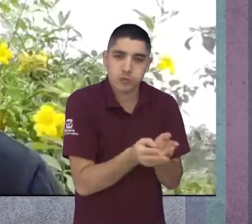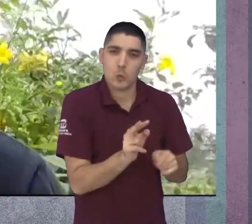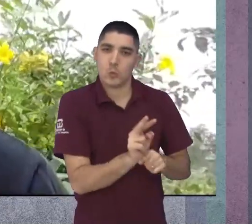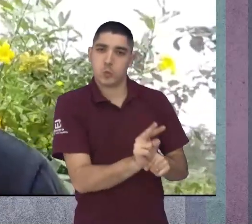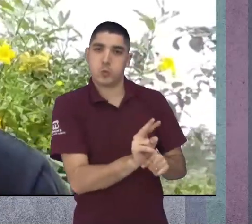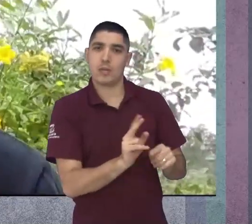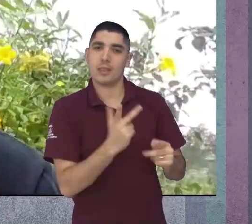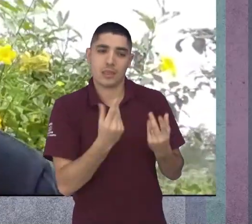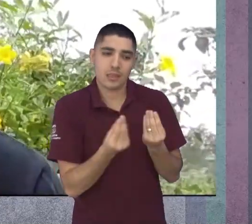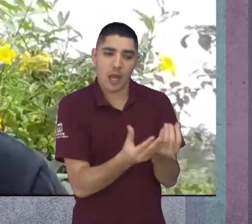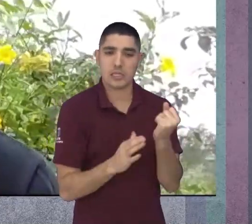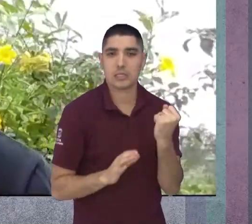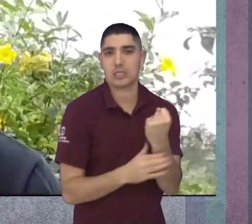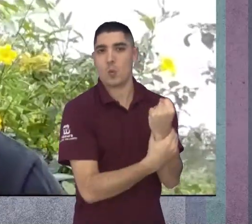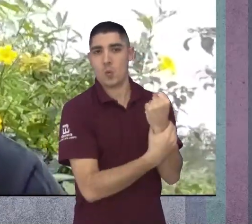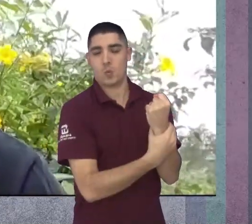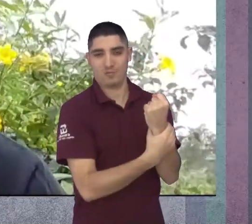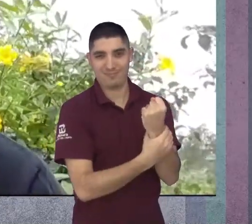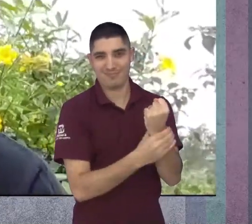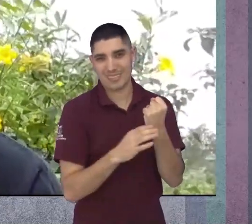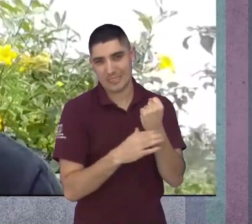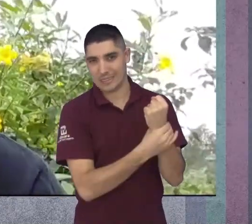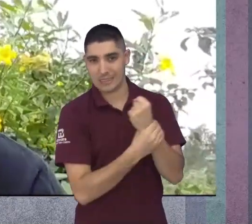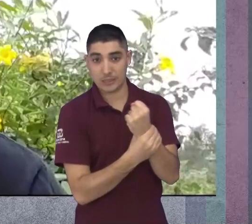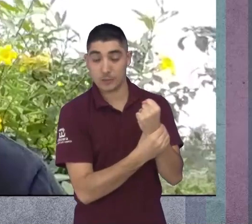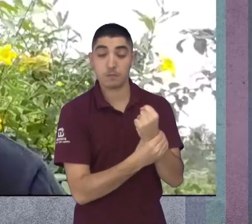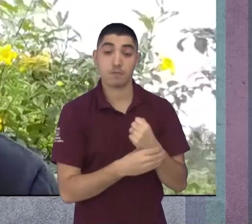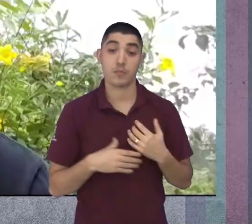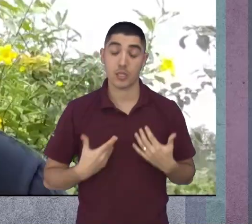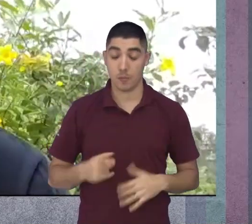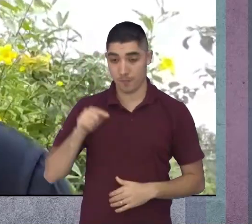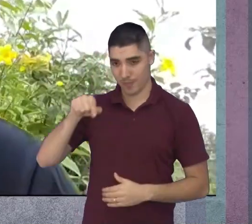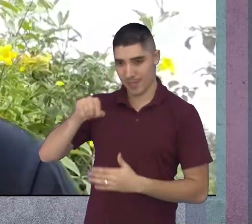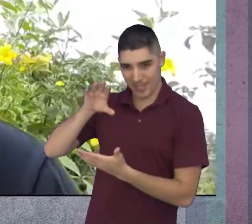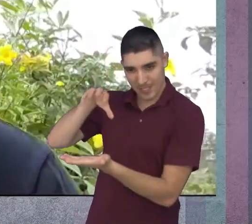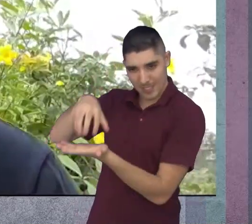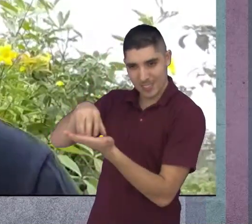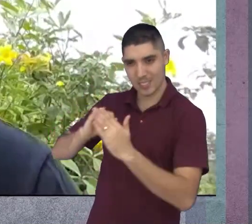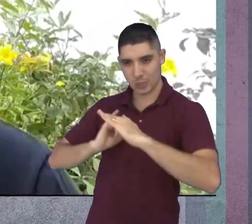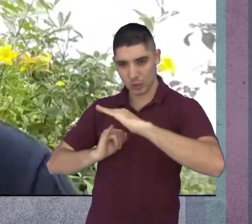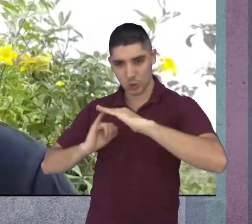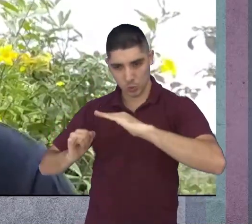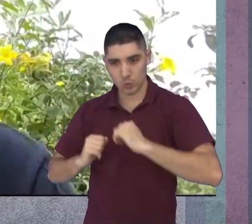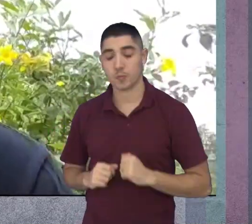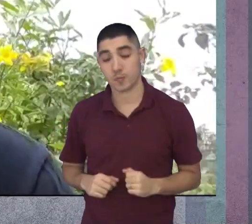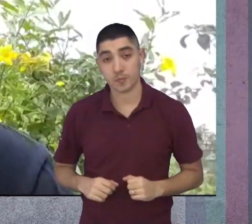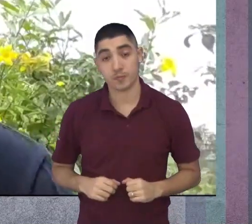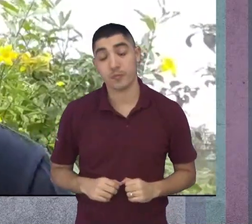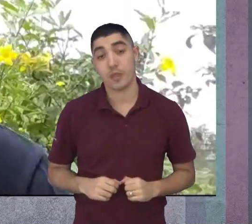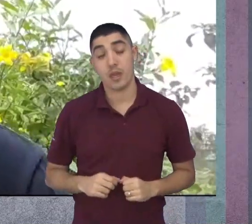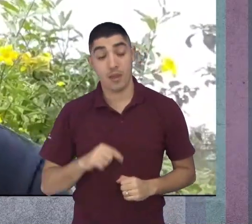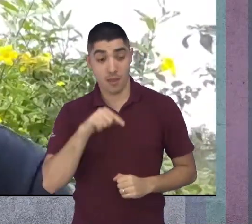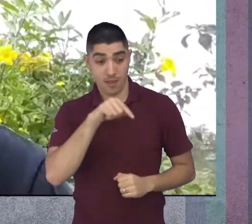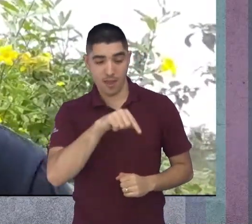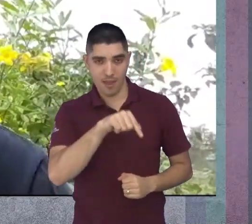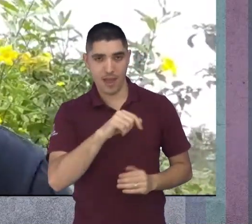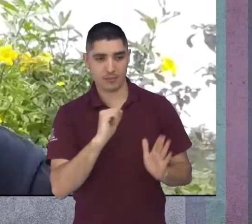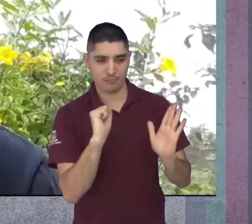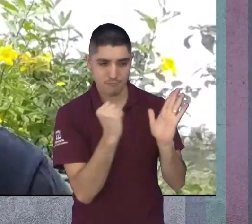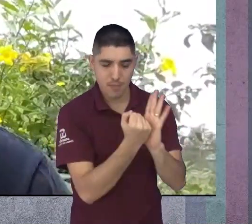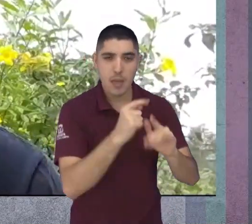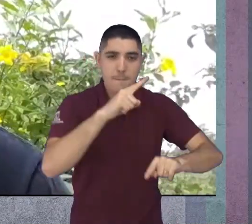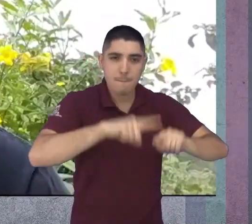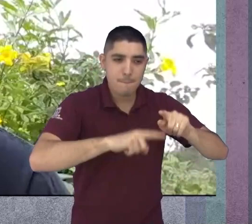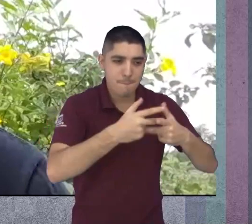Mas... Então, acho que a gente pode falar primeiro um pouquinho desse instituto. Né? O tombamento, ele se aplica a bens materiais, ou